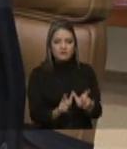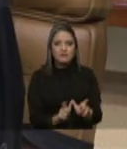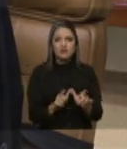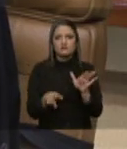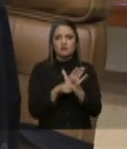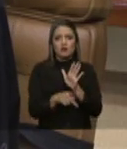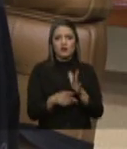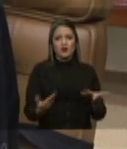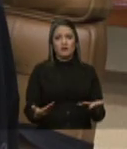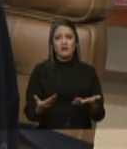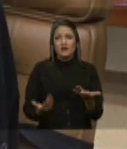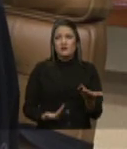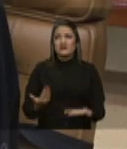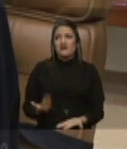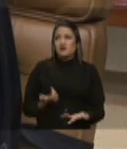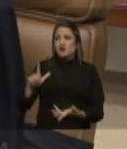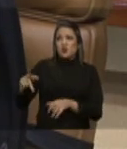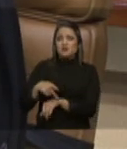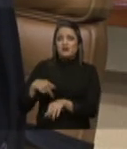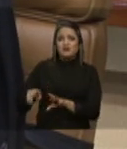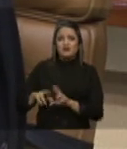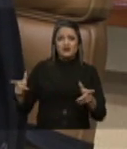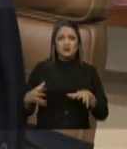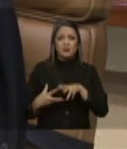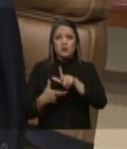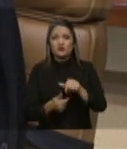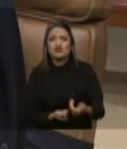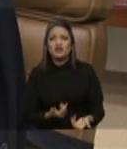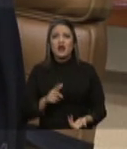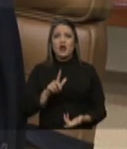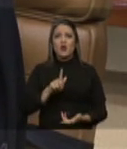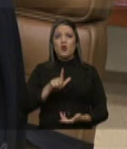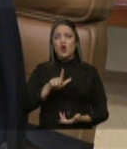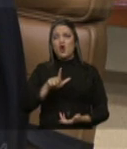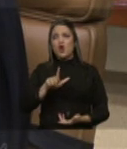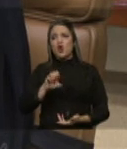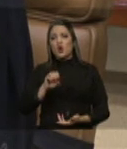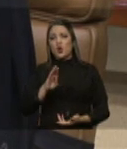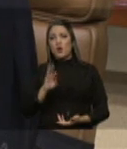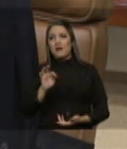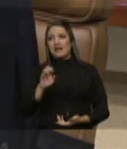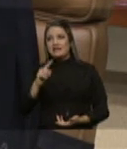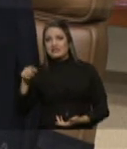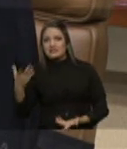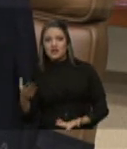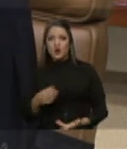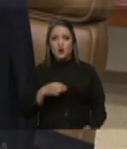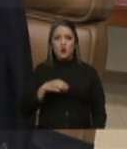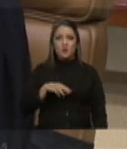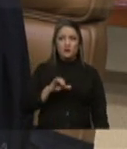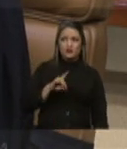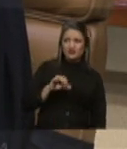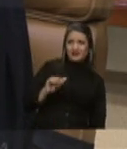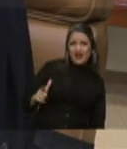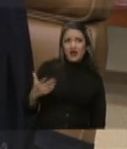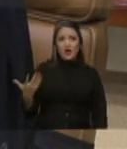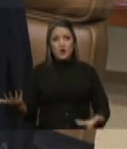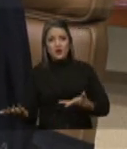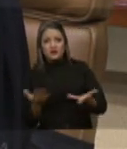Até porque aqui é uma incoerência nós falamos mundialização globalização vem para cá uma informação